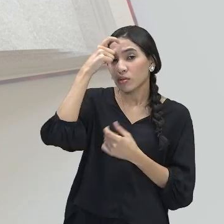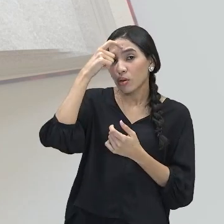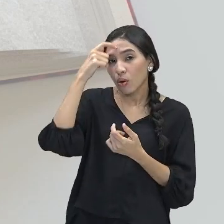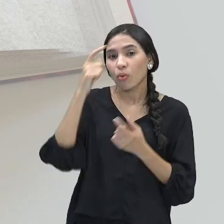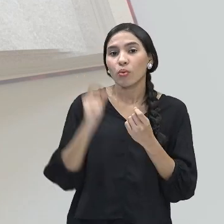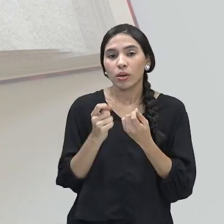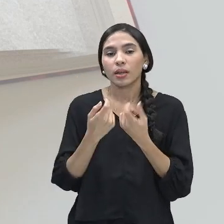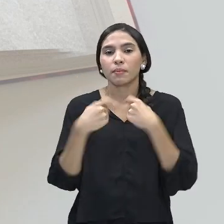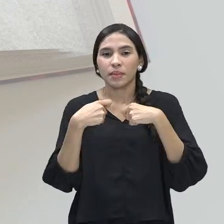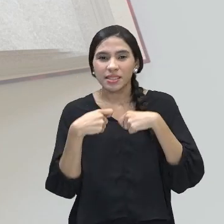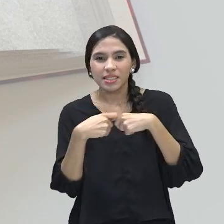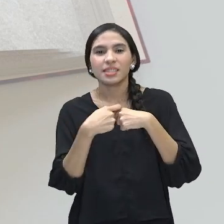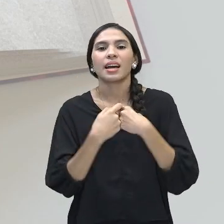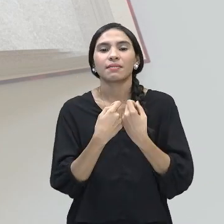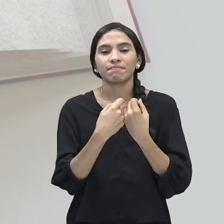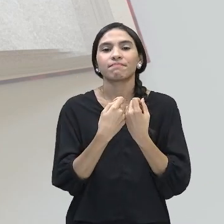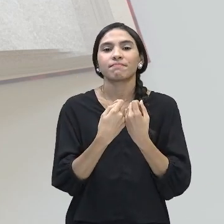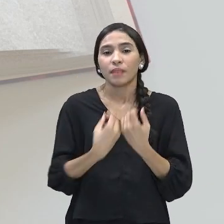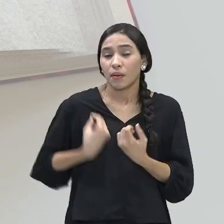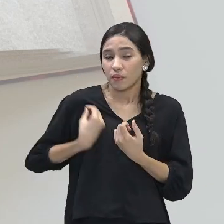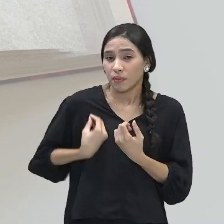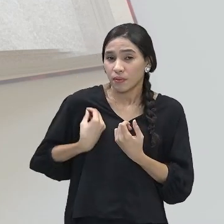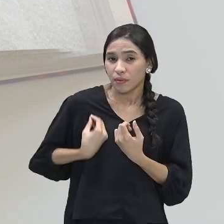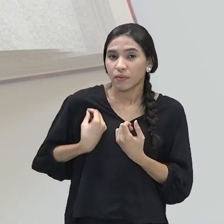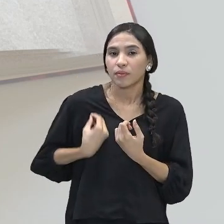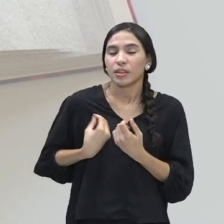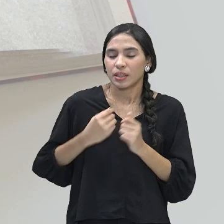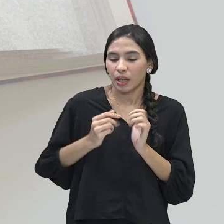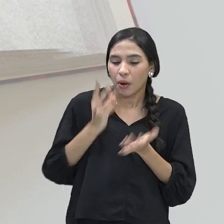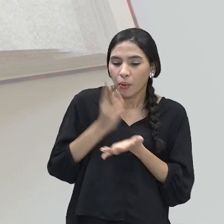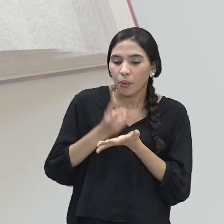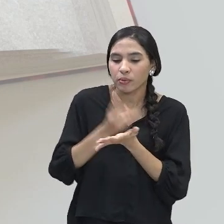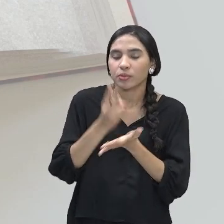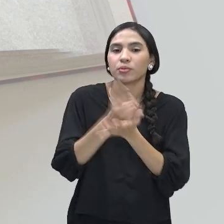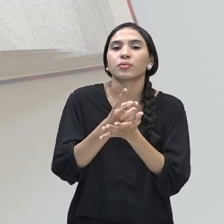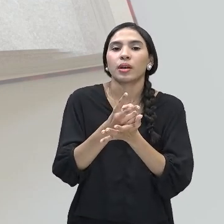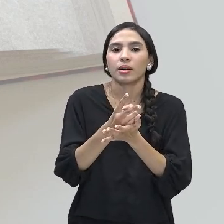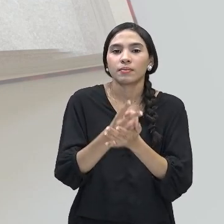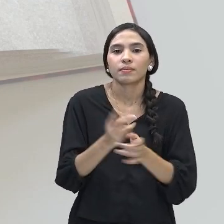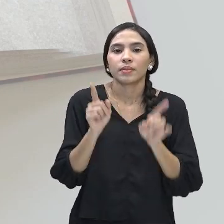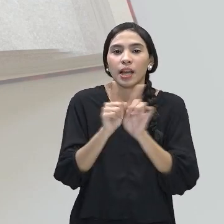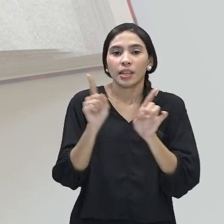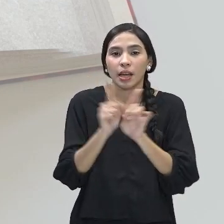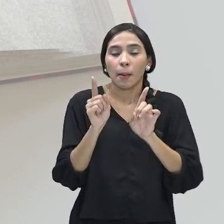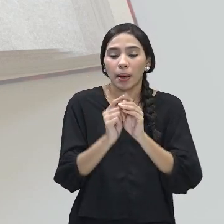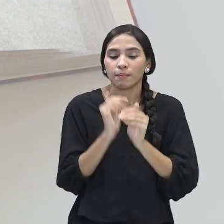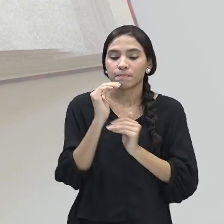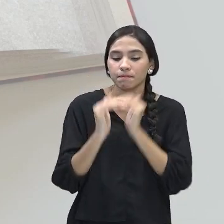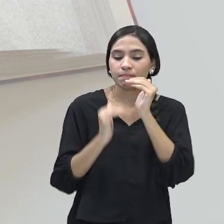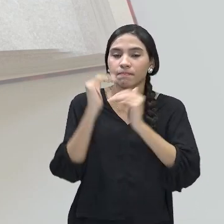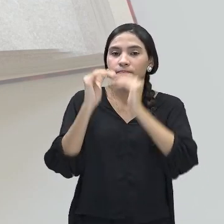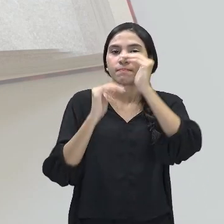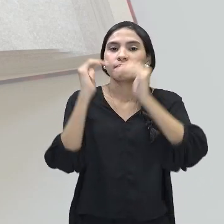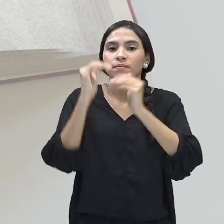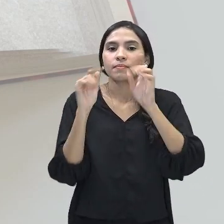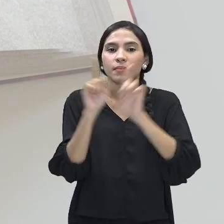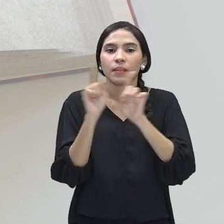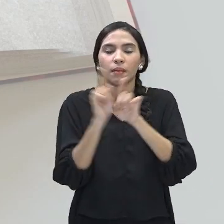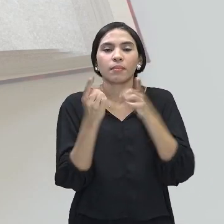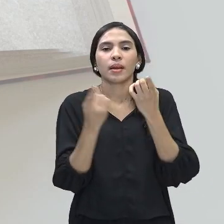estalar em fogo aberto, que terminaria de uma vez a longa gestação da infância e de sua